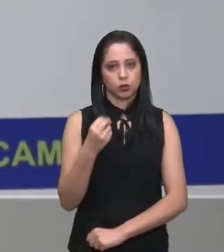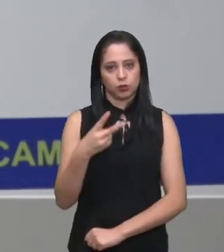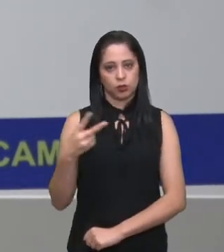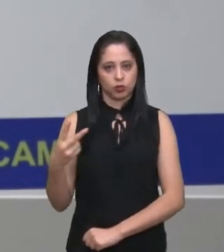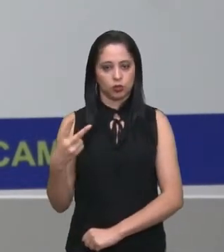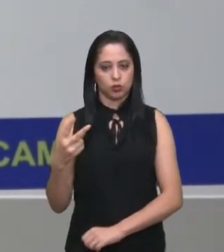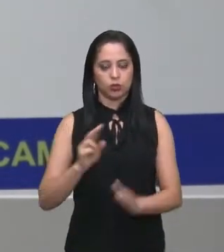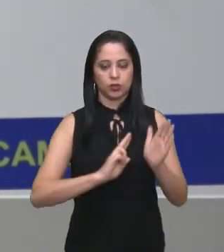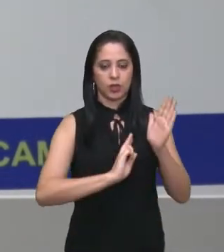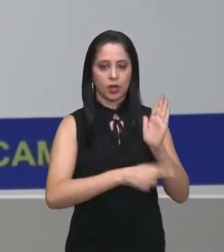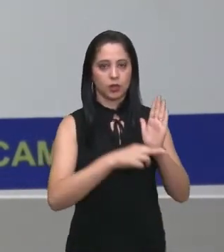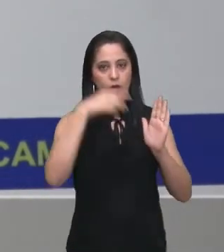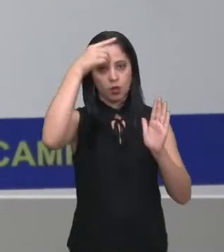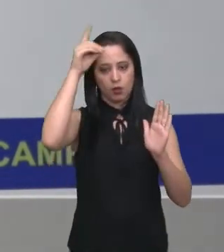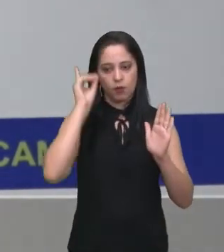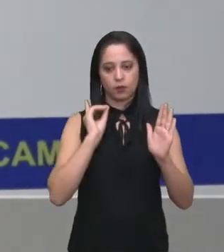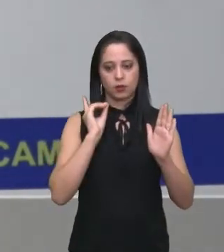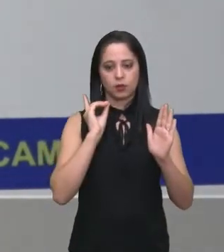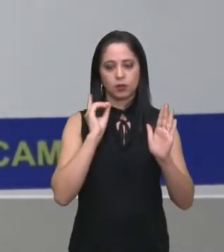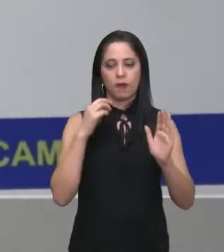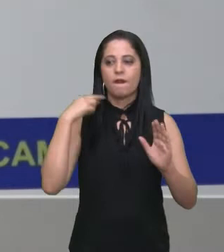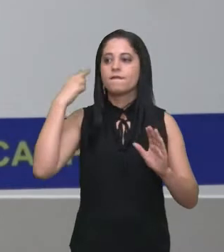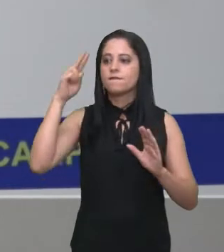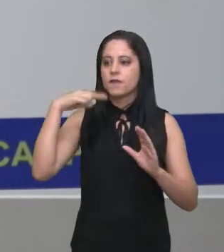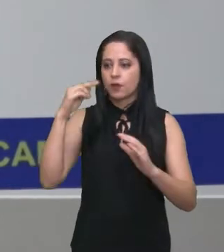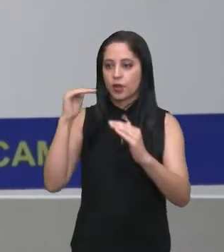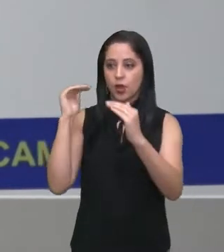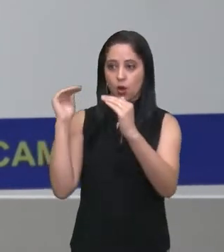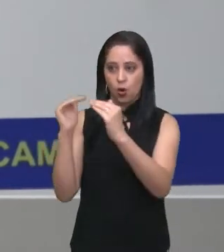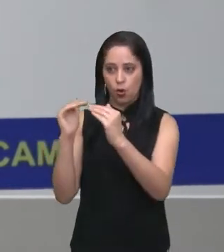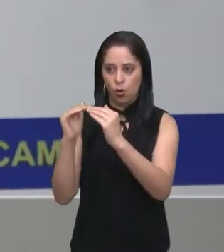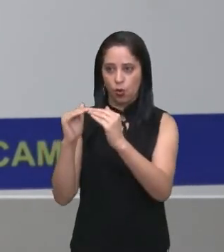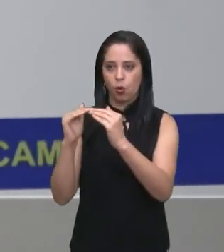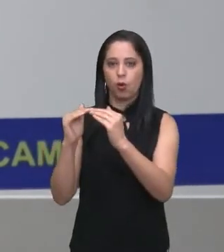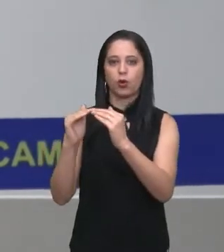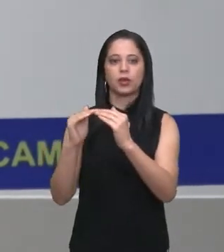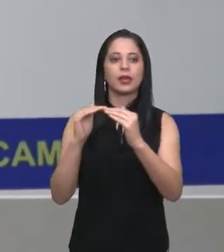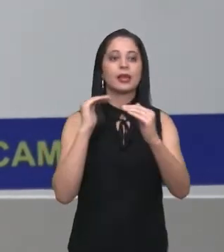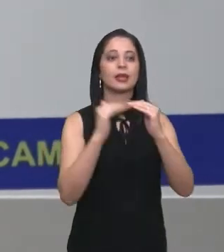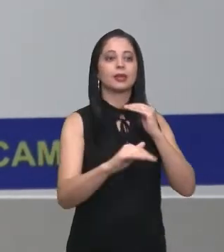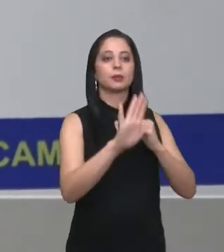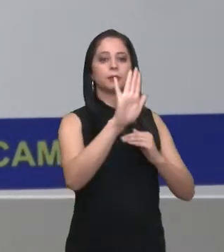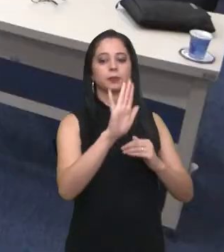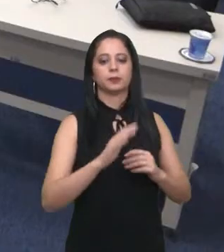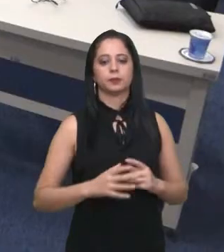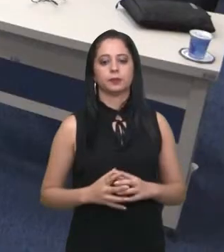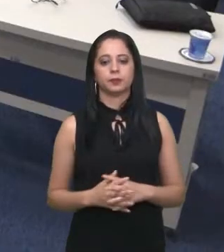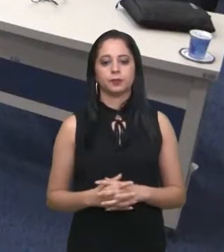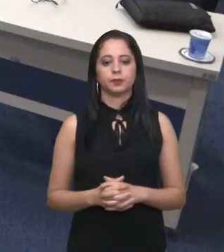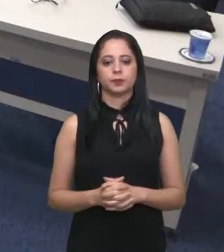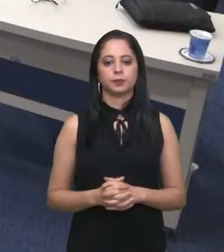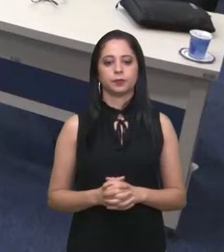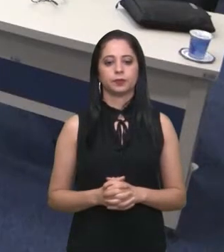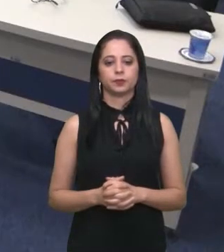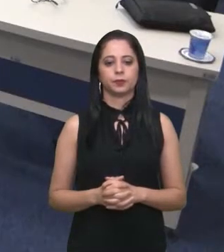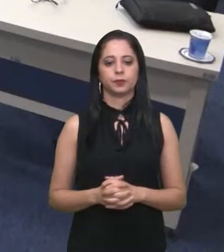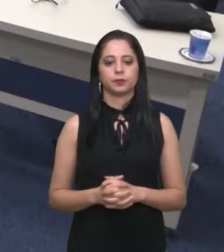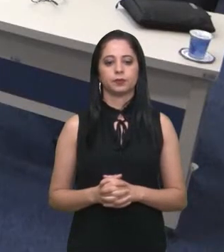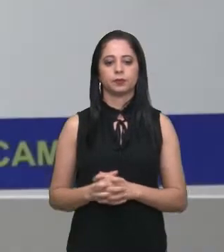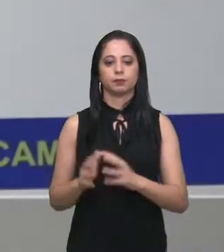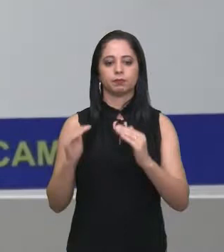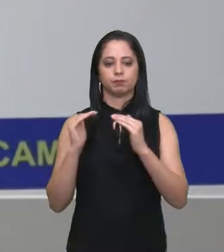54/2022, de autoria da vereadora Dulce Rita. Vereadores favoráveis, permaneça como estão. Os contrários se manifestem. Nenhuma manifestação